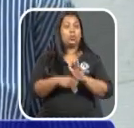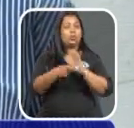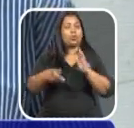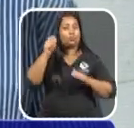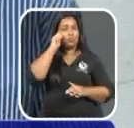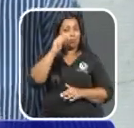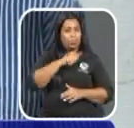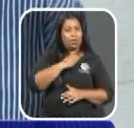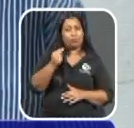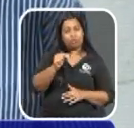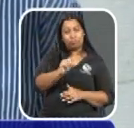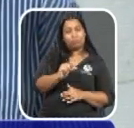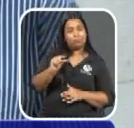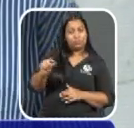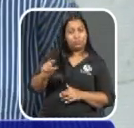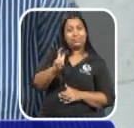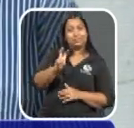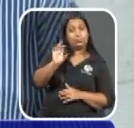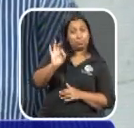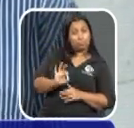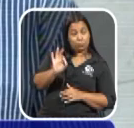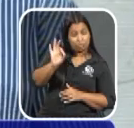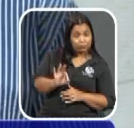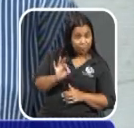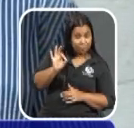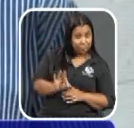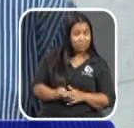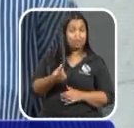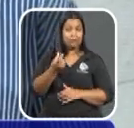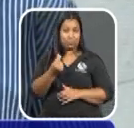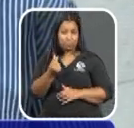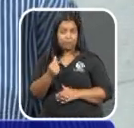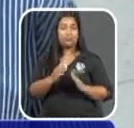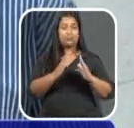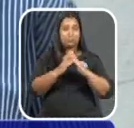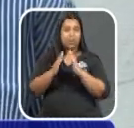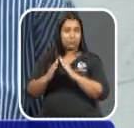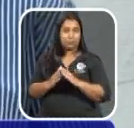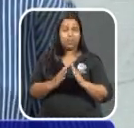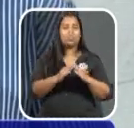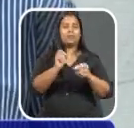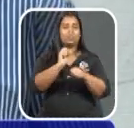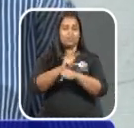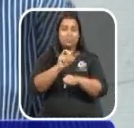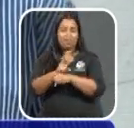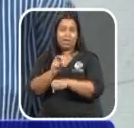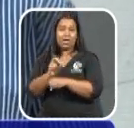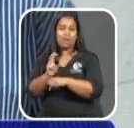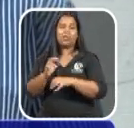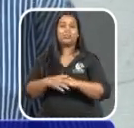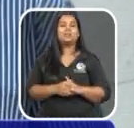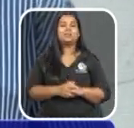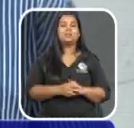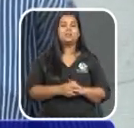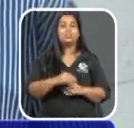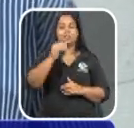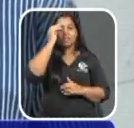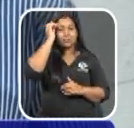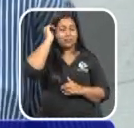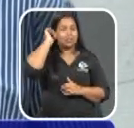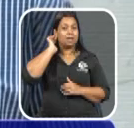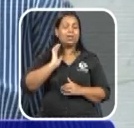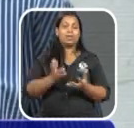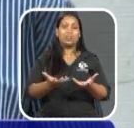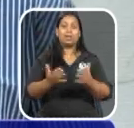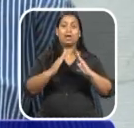José do Rio Preto, seja separado 5% desse conjunto habitacional, dessas vagas, a pretensão